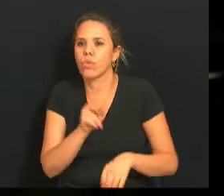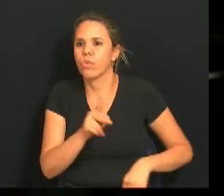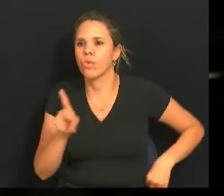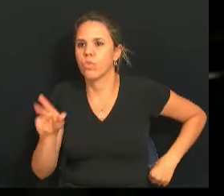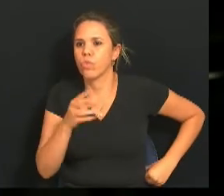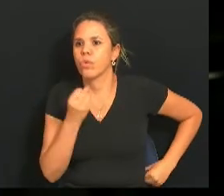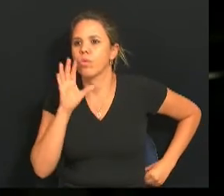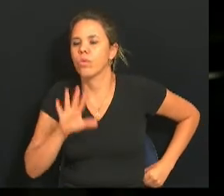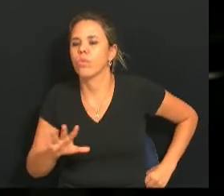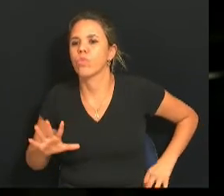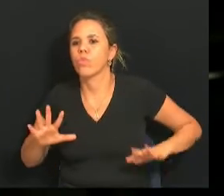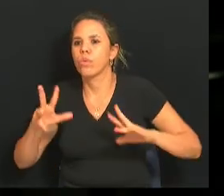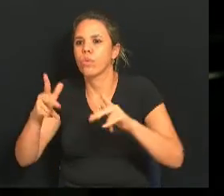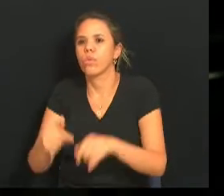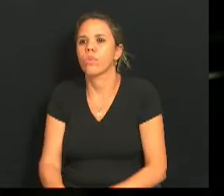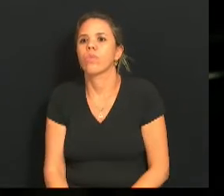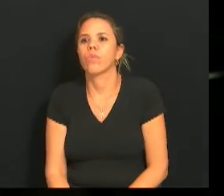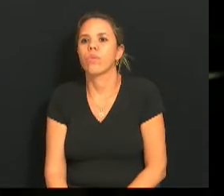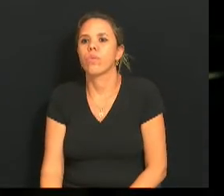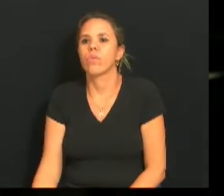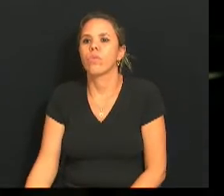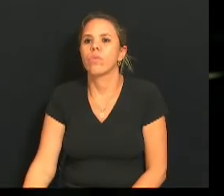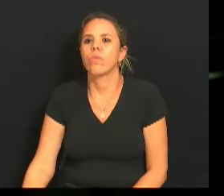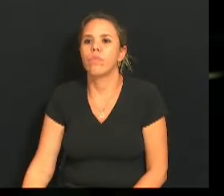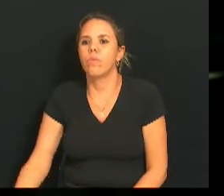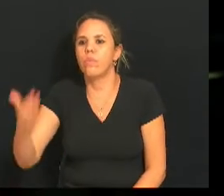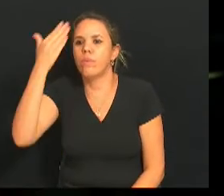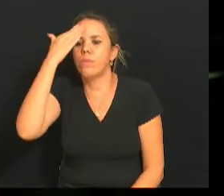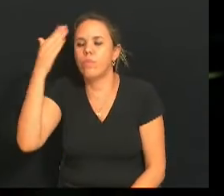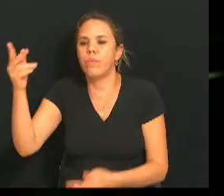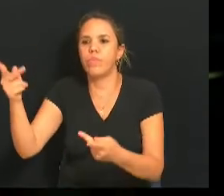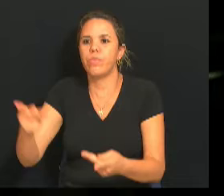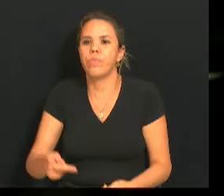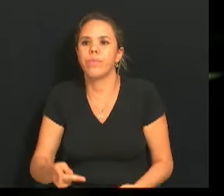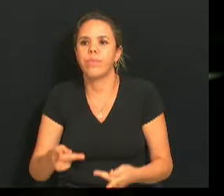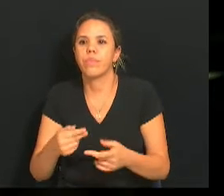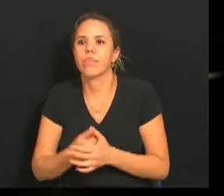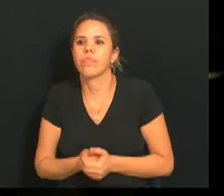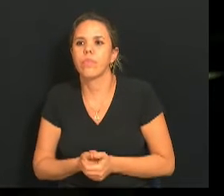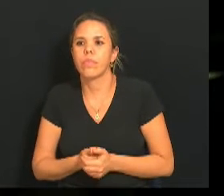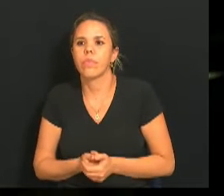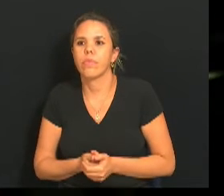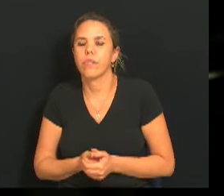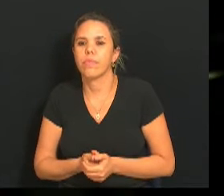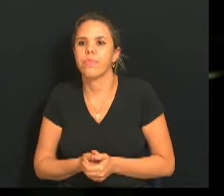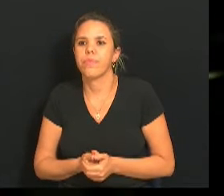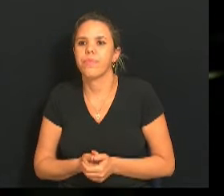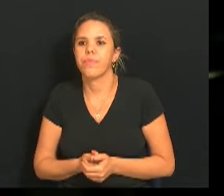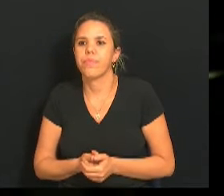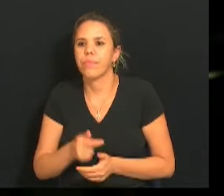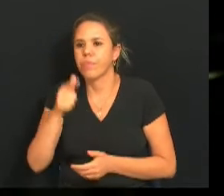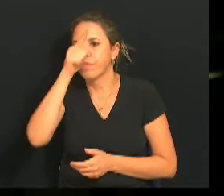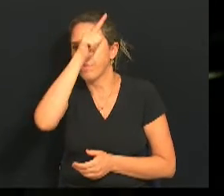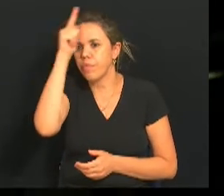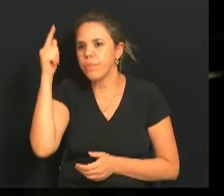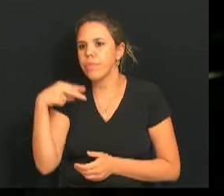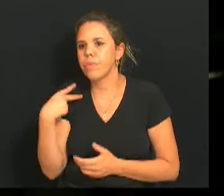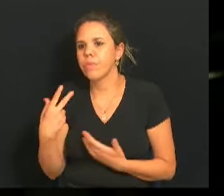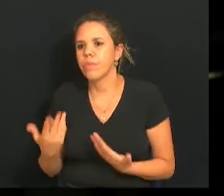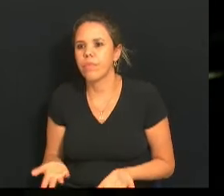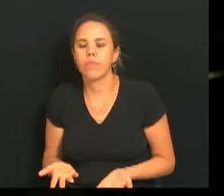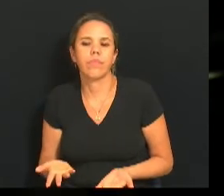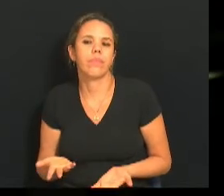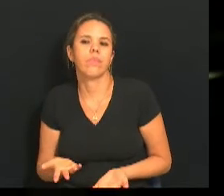tarde a todos e todas. Eu agradeço aqui o convite da Comissão de Educação, na pessoa do Gustavo,